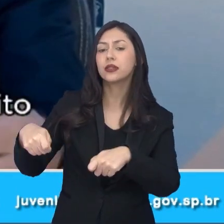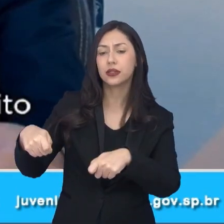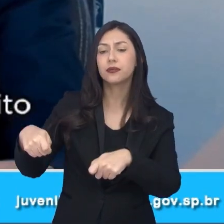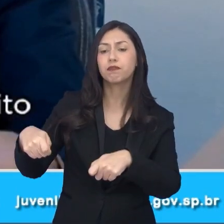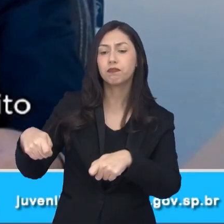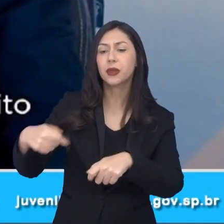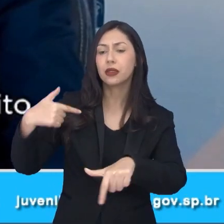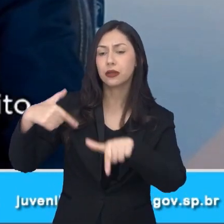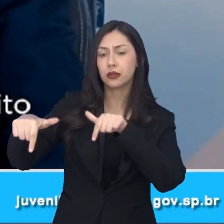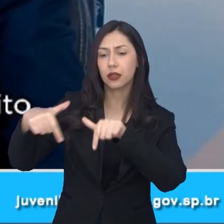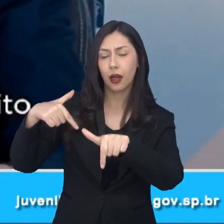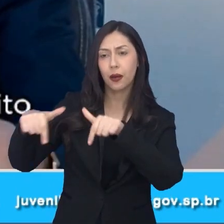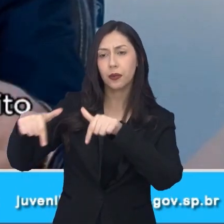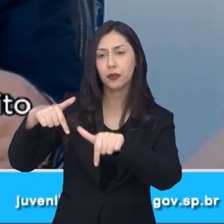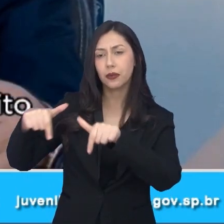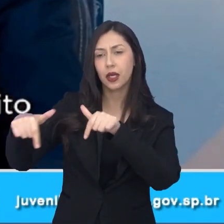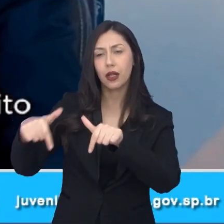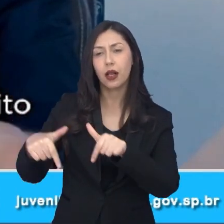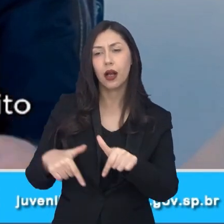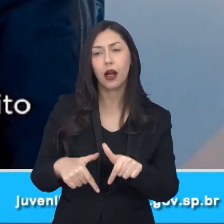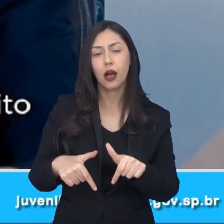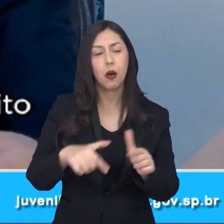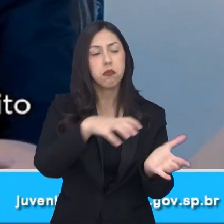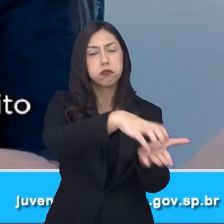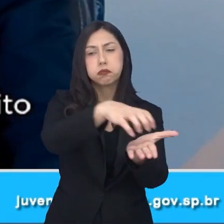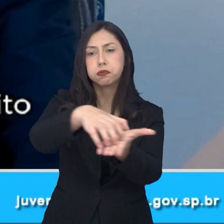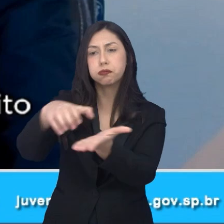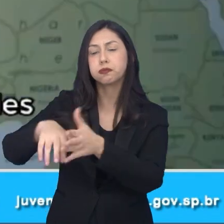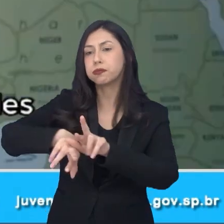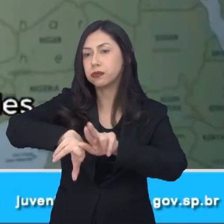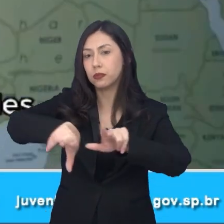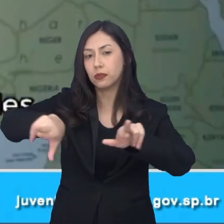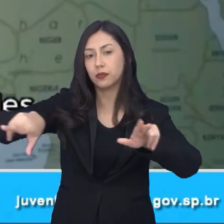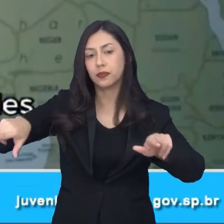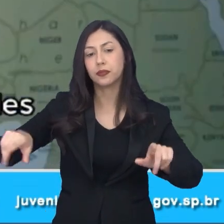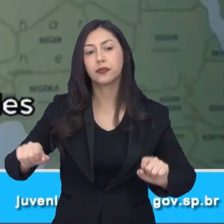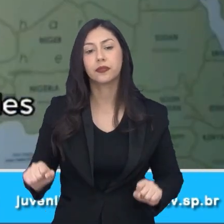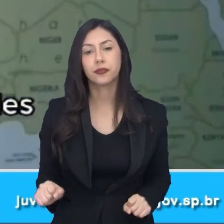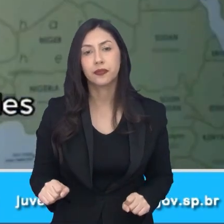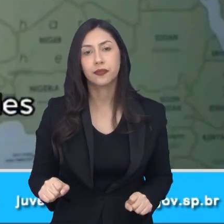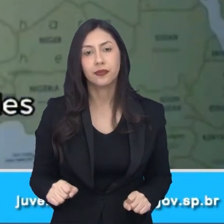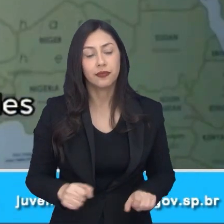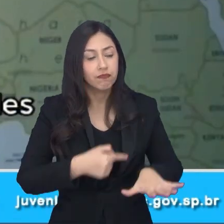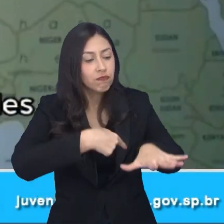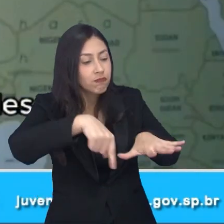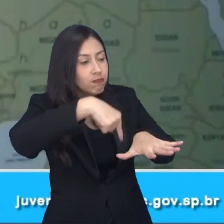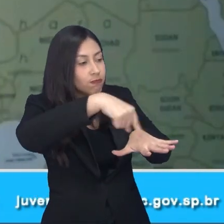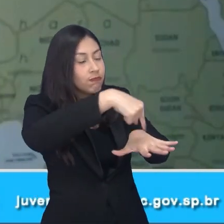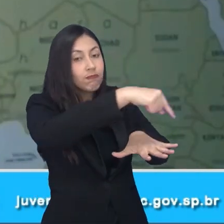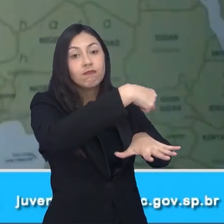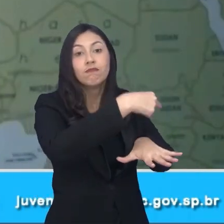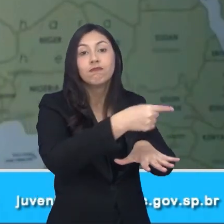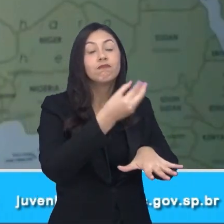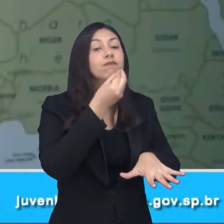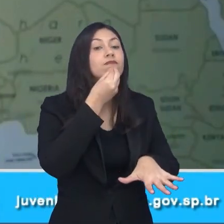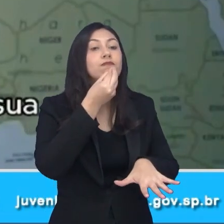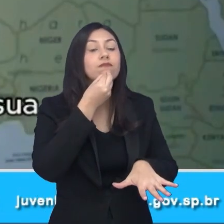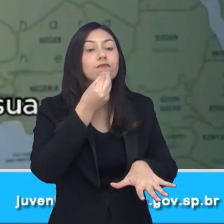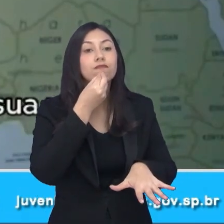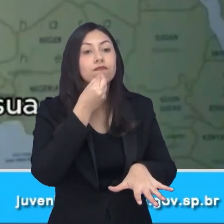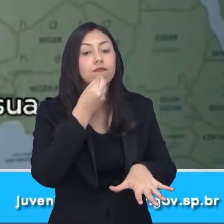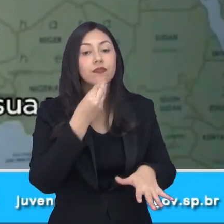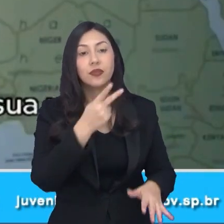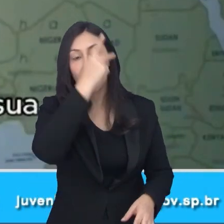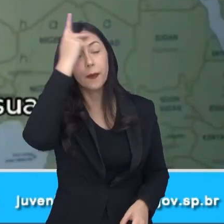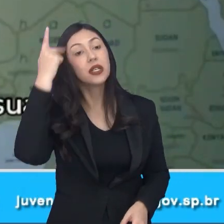para trabalhar em qualquer área do direito. O direito te abre um leque de oportunidades. Alguém, quem se